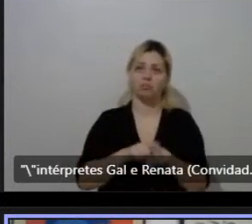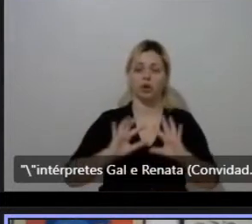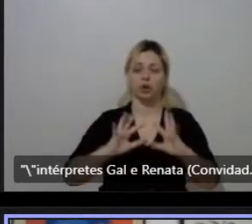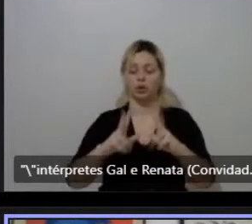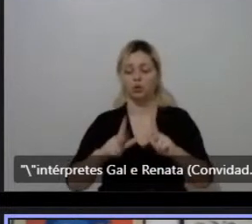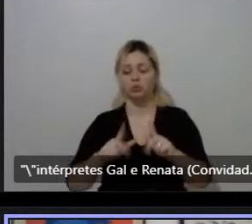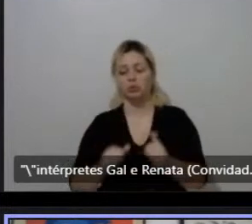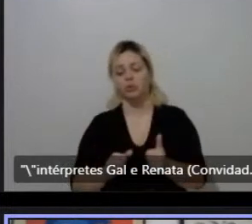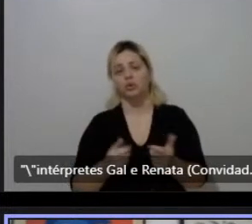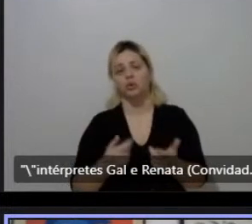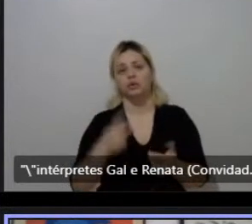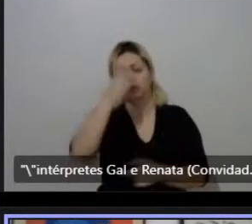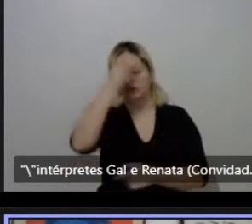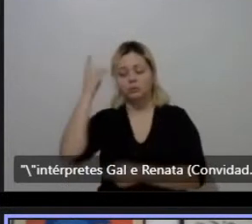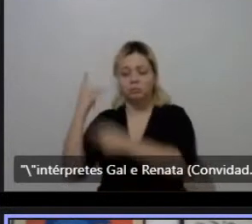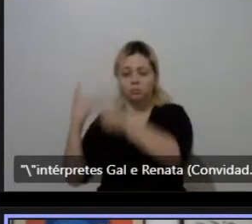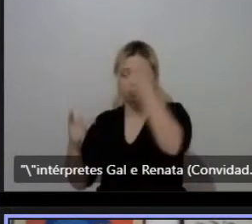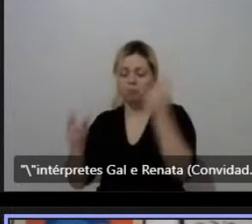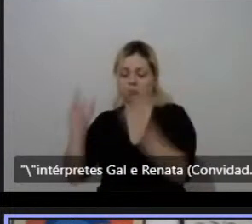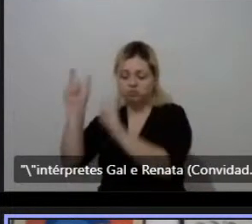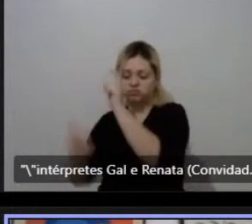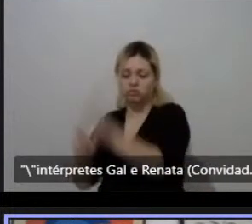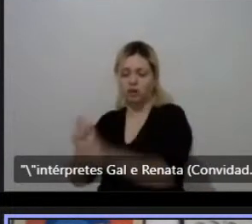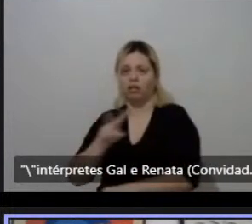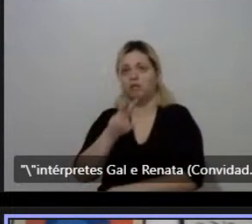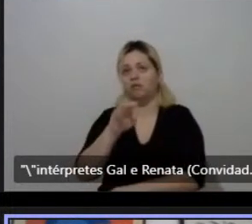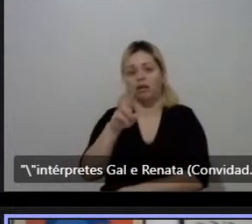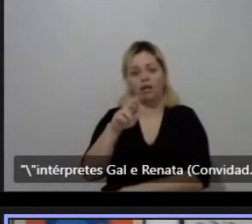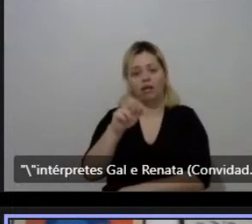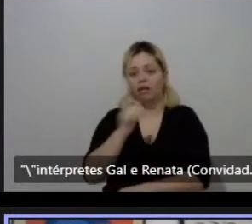Vera Telles discute bastante isso, né, também.